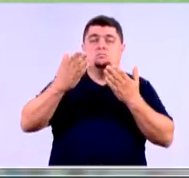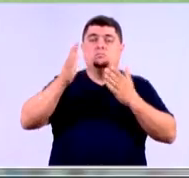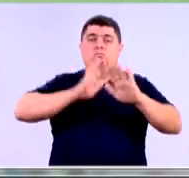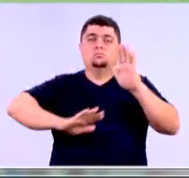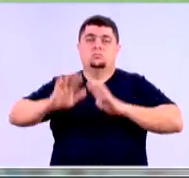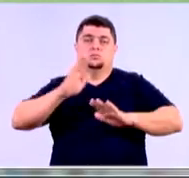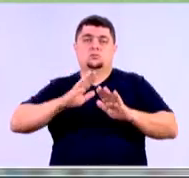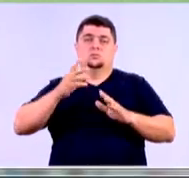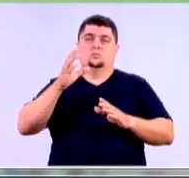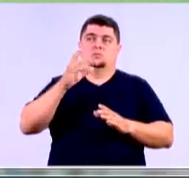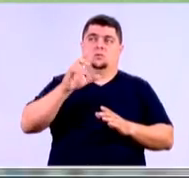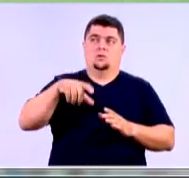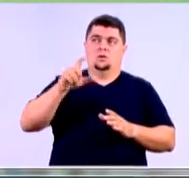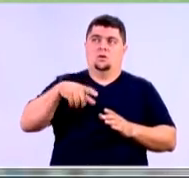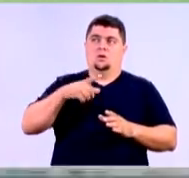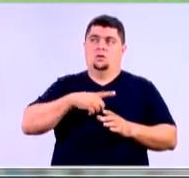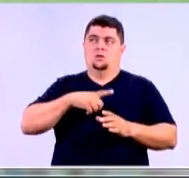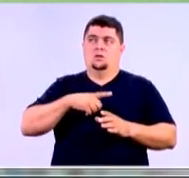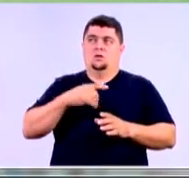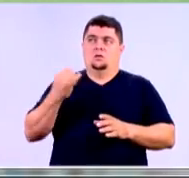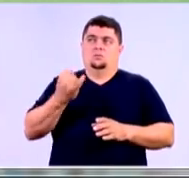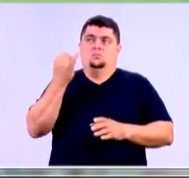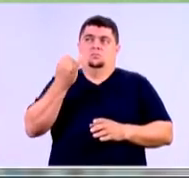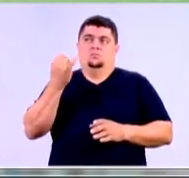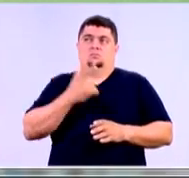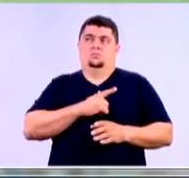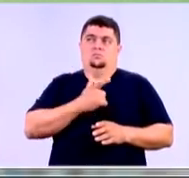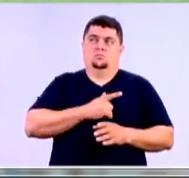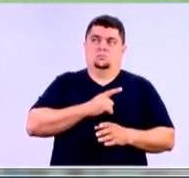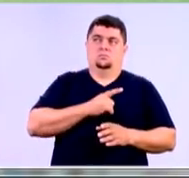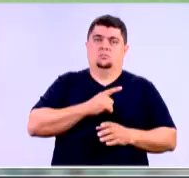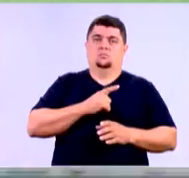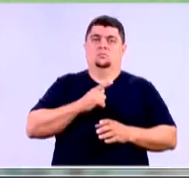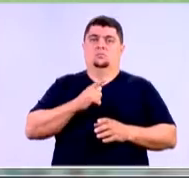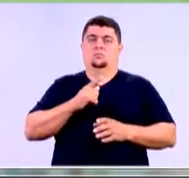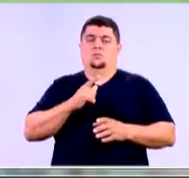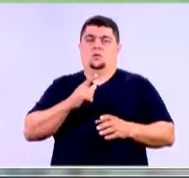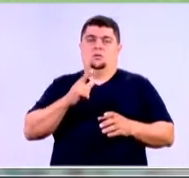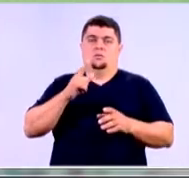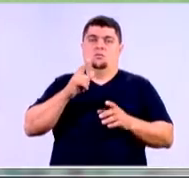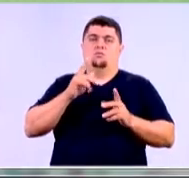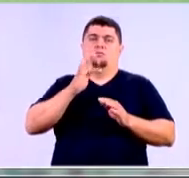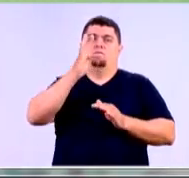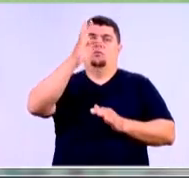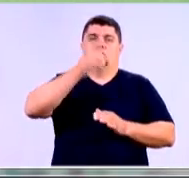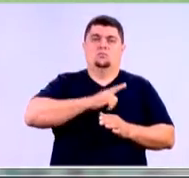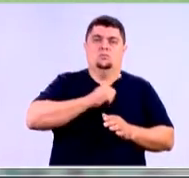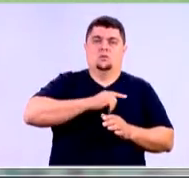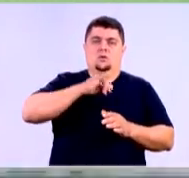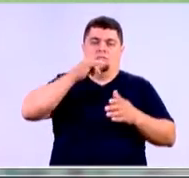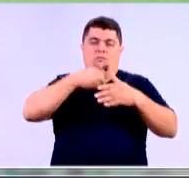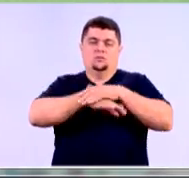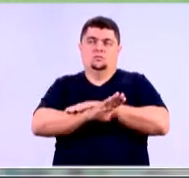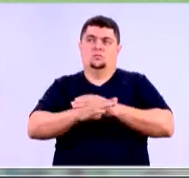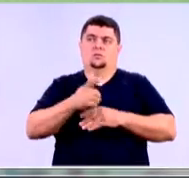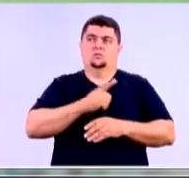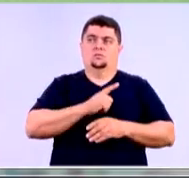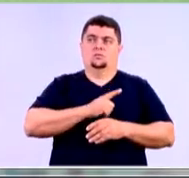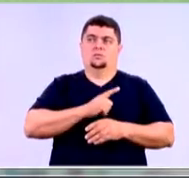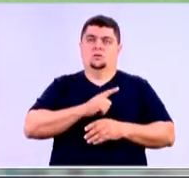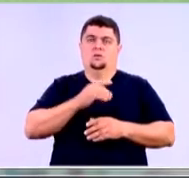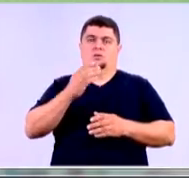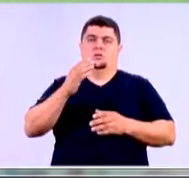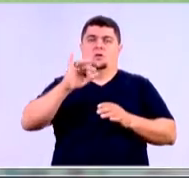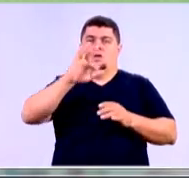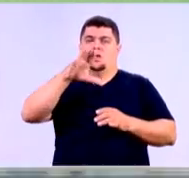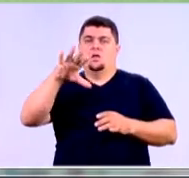que ele é o risco, é o grau de volatilidade e incerteza do prazo envolvido num projeto ou investimento. O risco de crédito